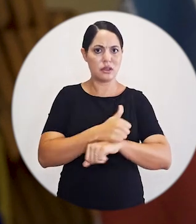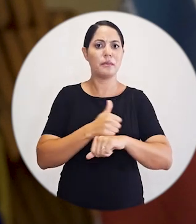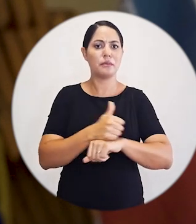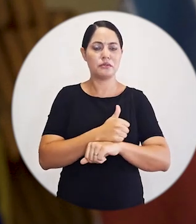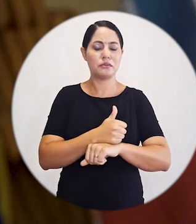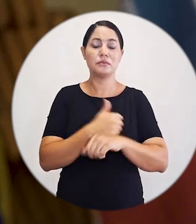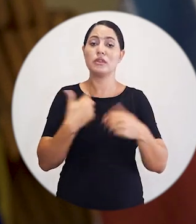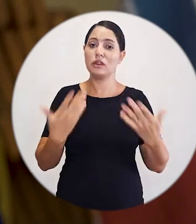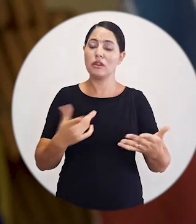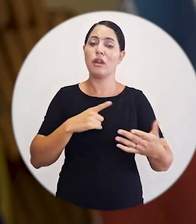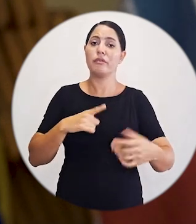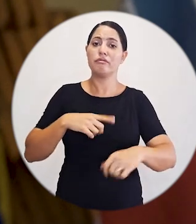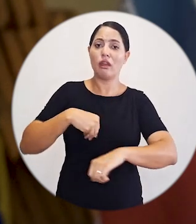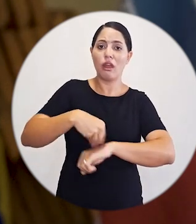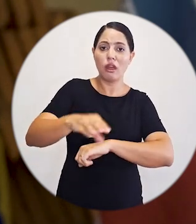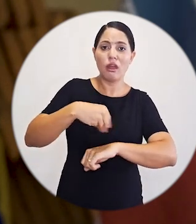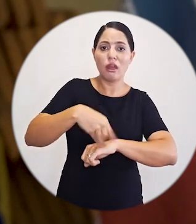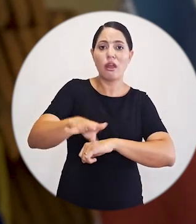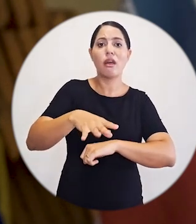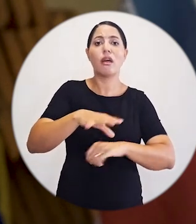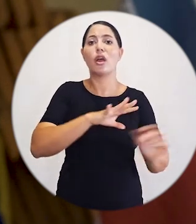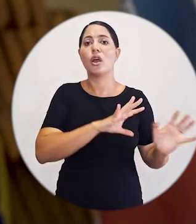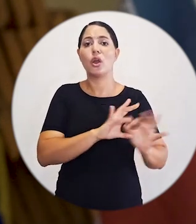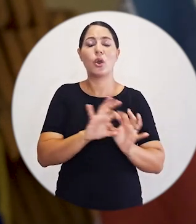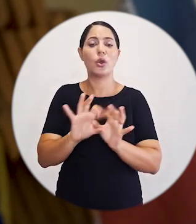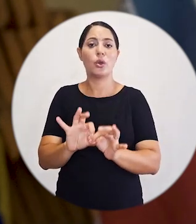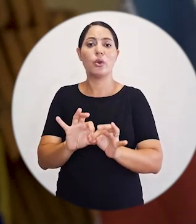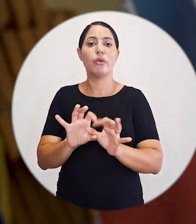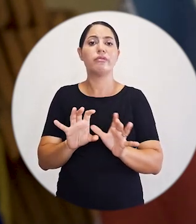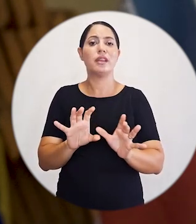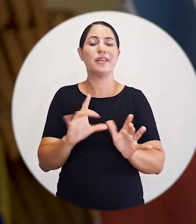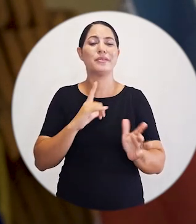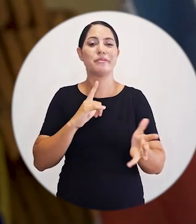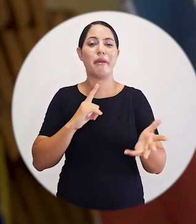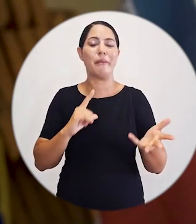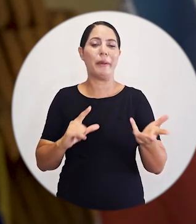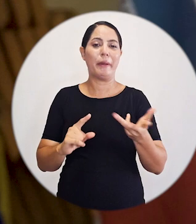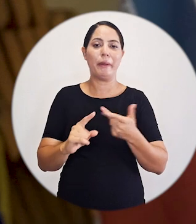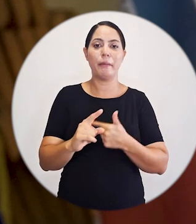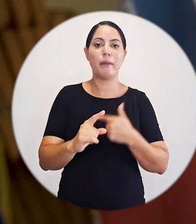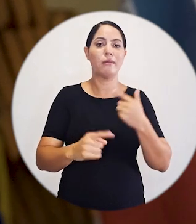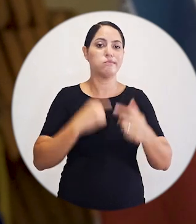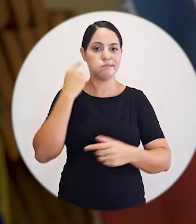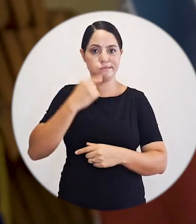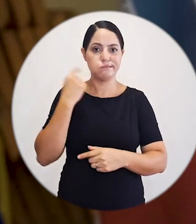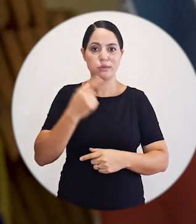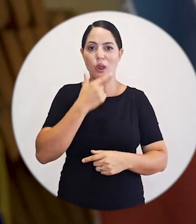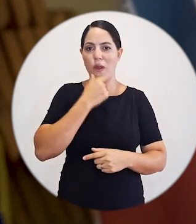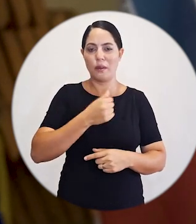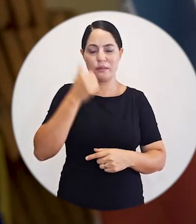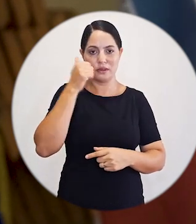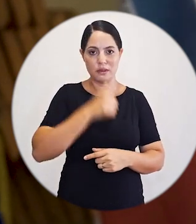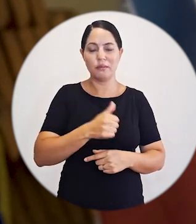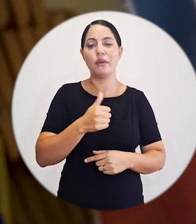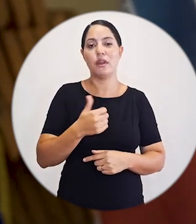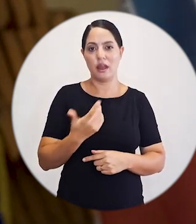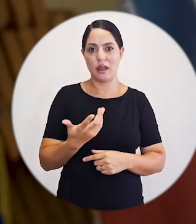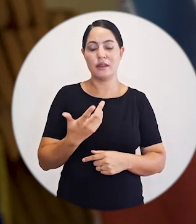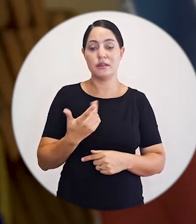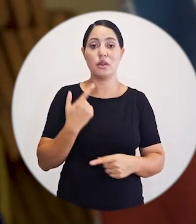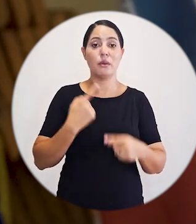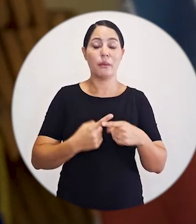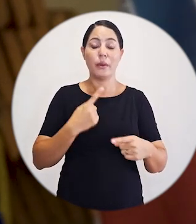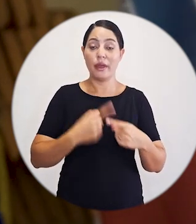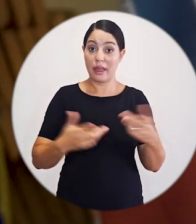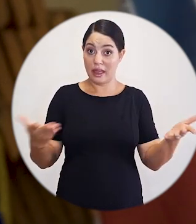atuação profissional. Essas recomendações, elas vêm ao encontro dos anseios dos advogados e das advogadas,